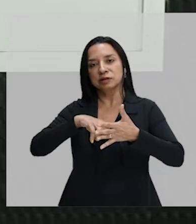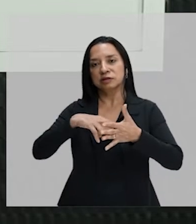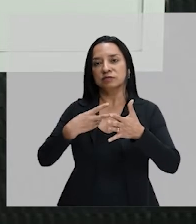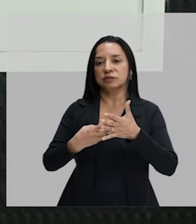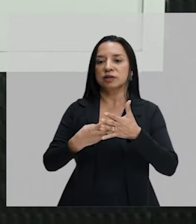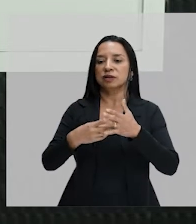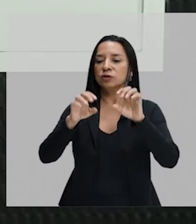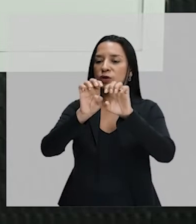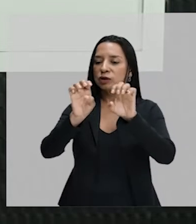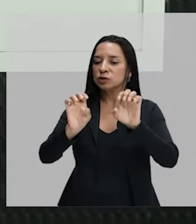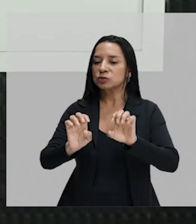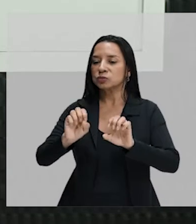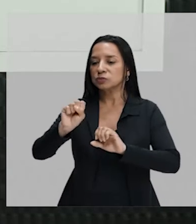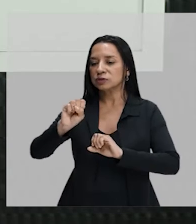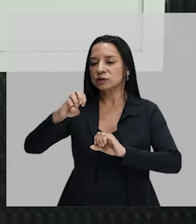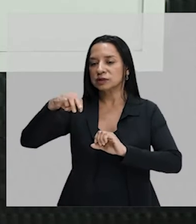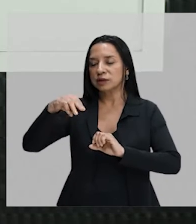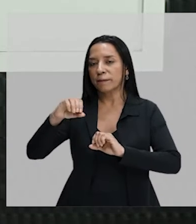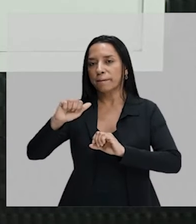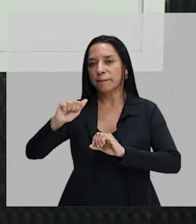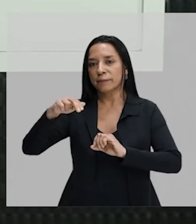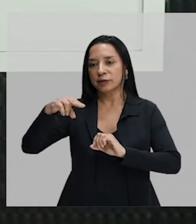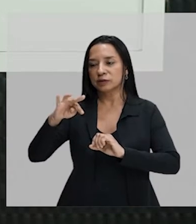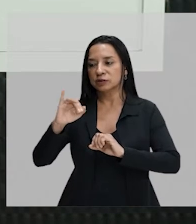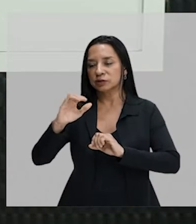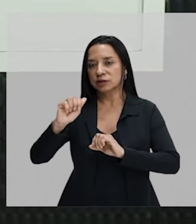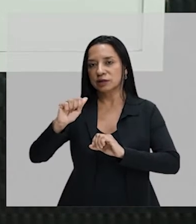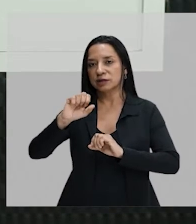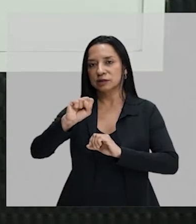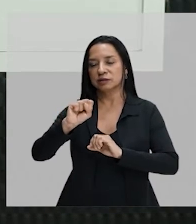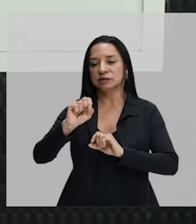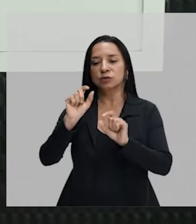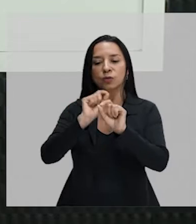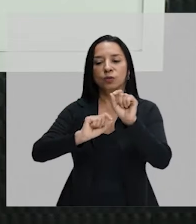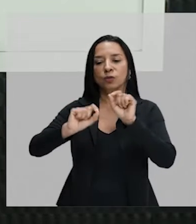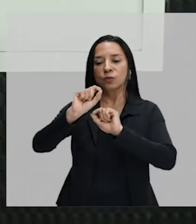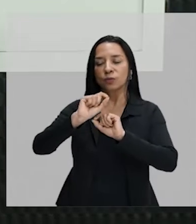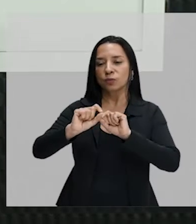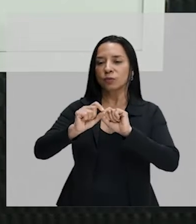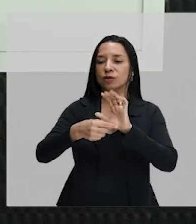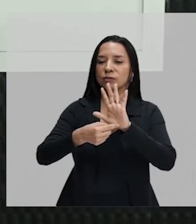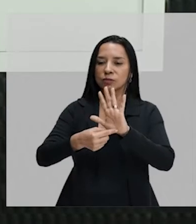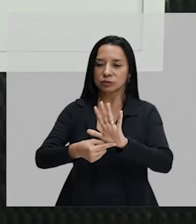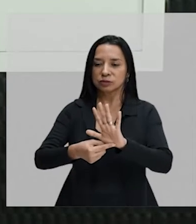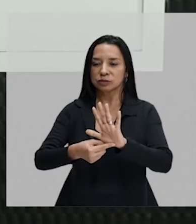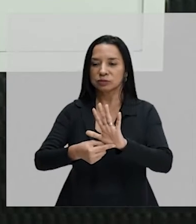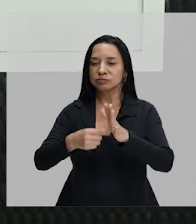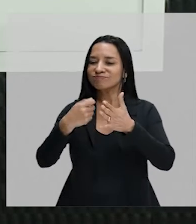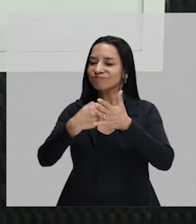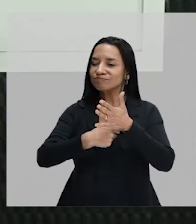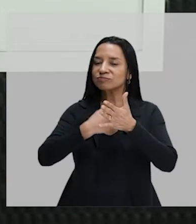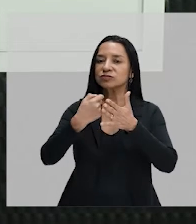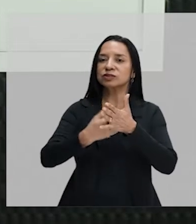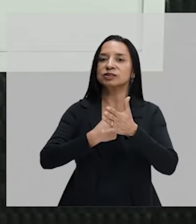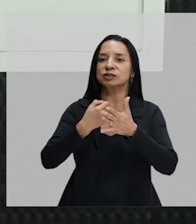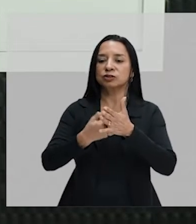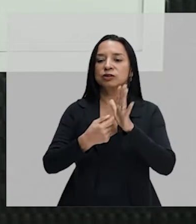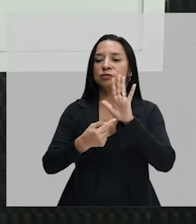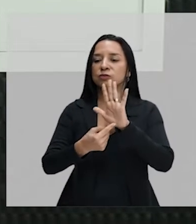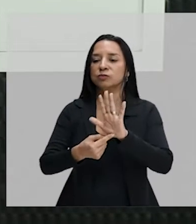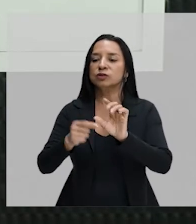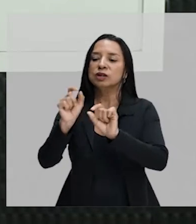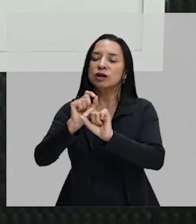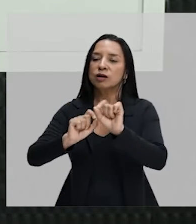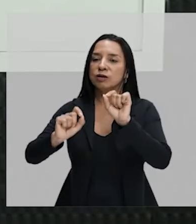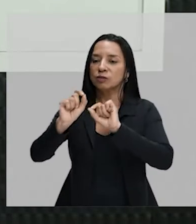olha, a partir daquilo que nós colocamos e que nós tentamos passar para aqueles